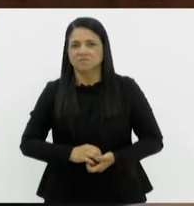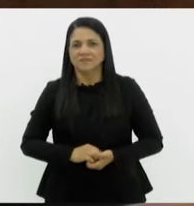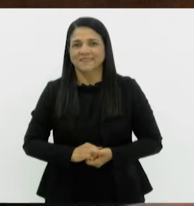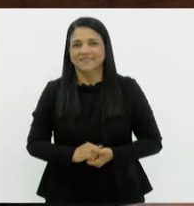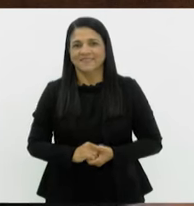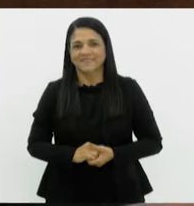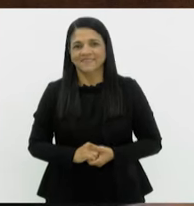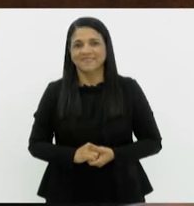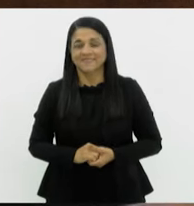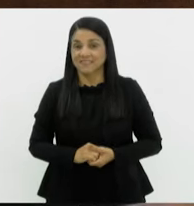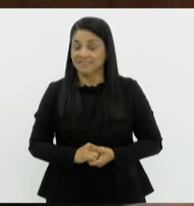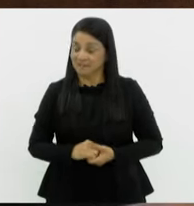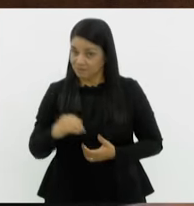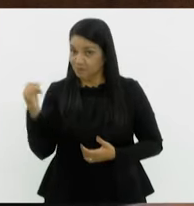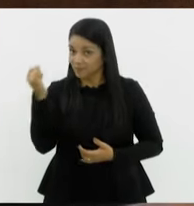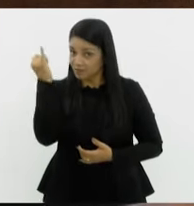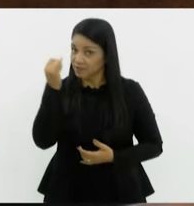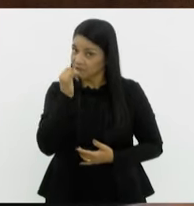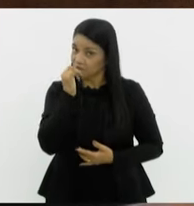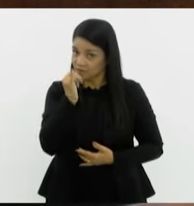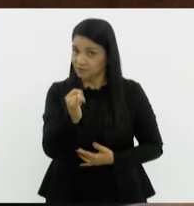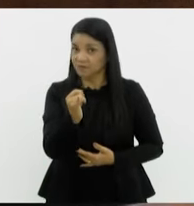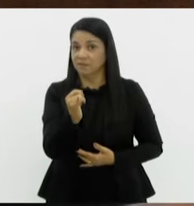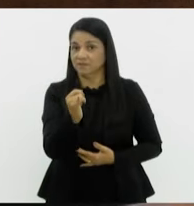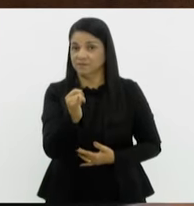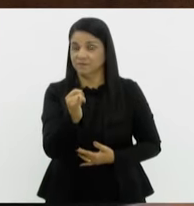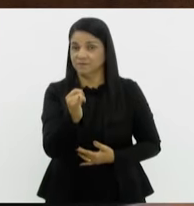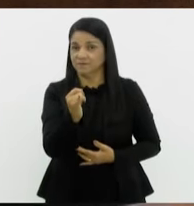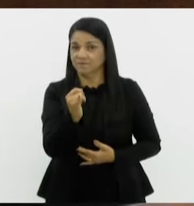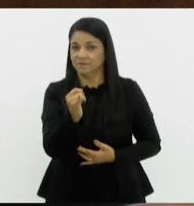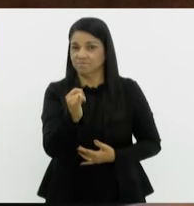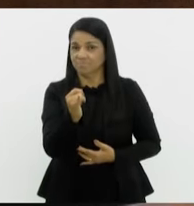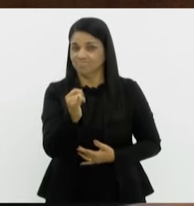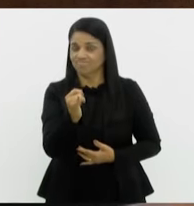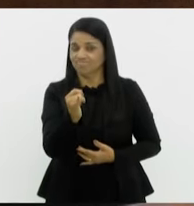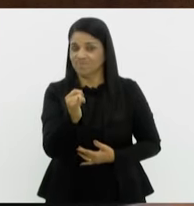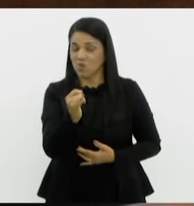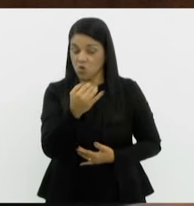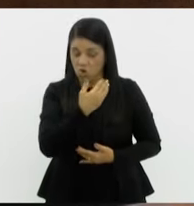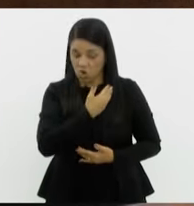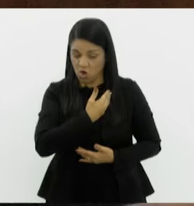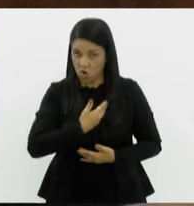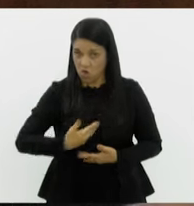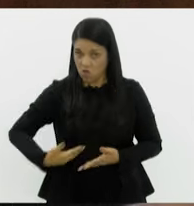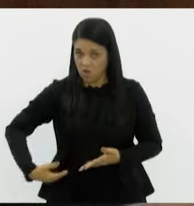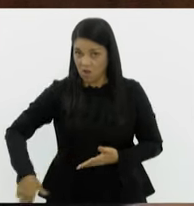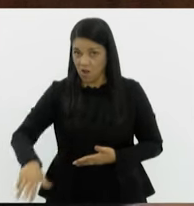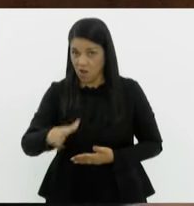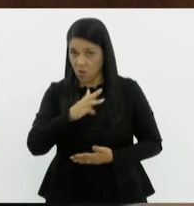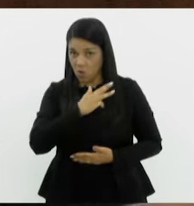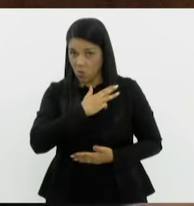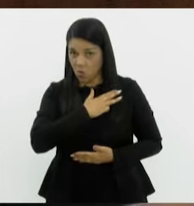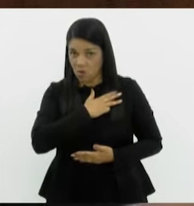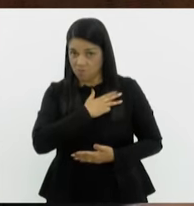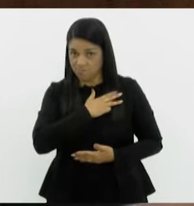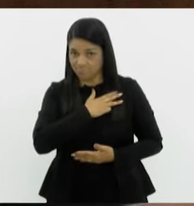É importante frisar, porque esse governo, quando assumiu e